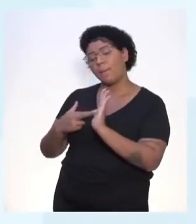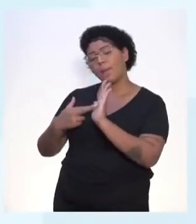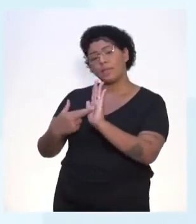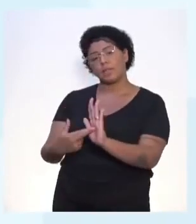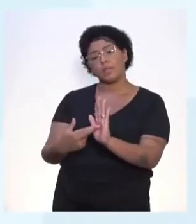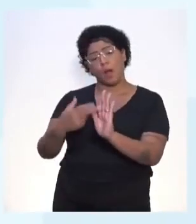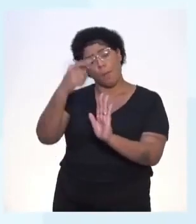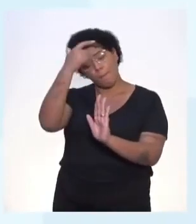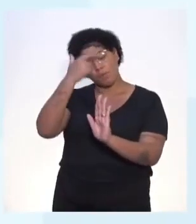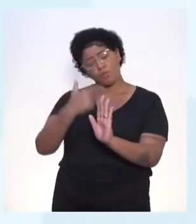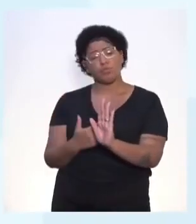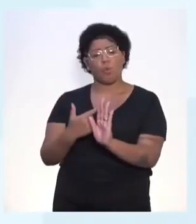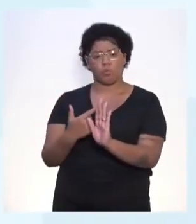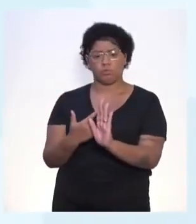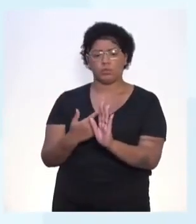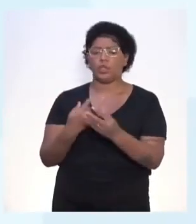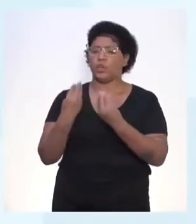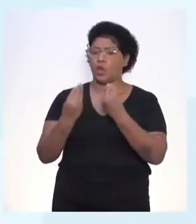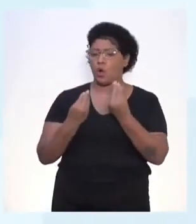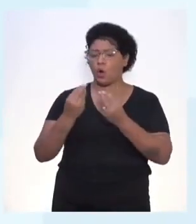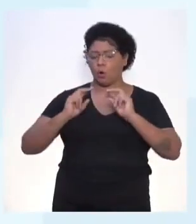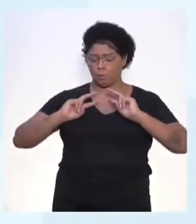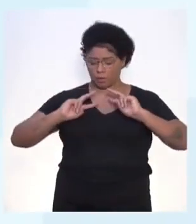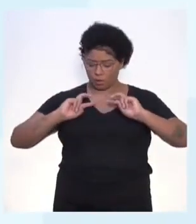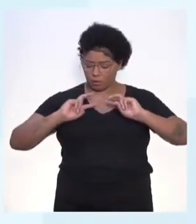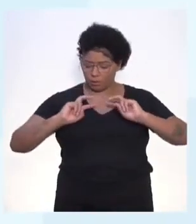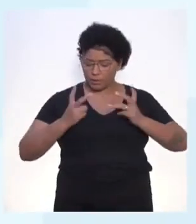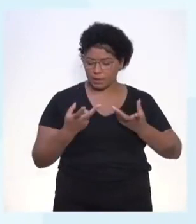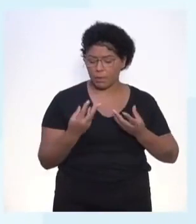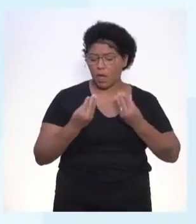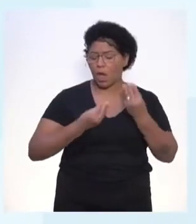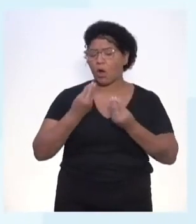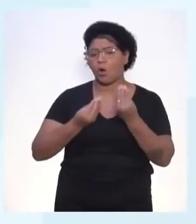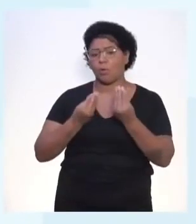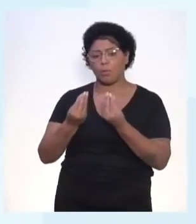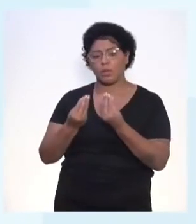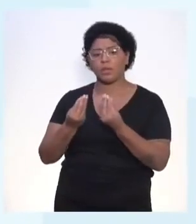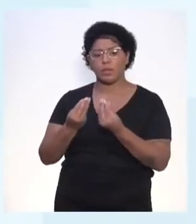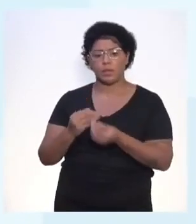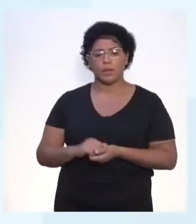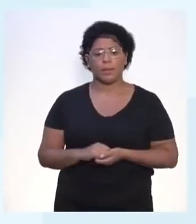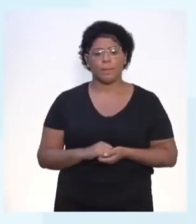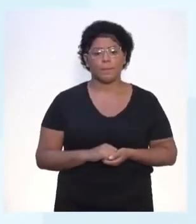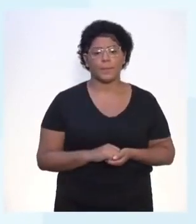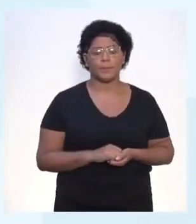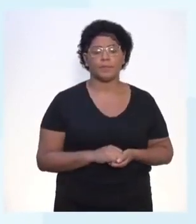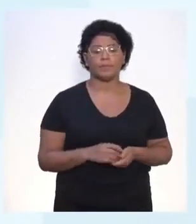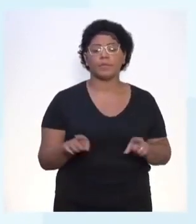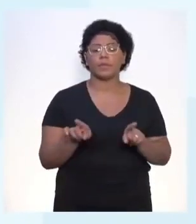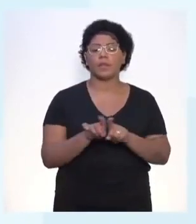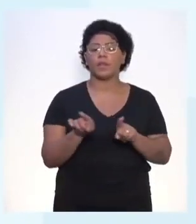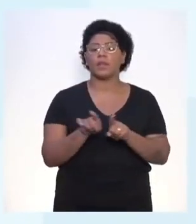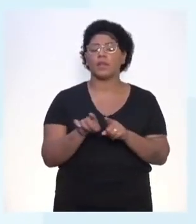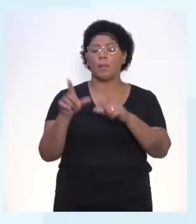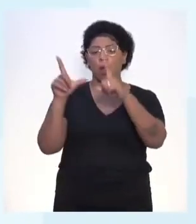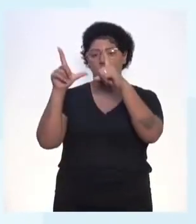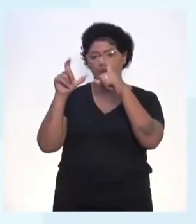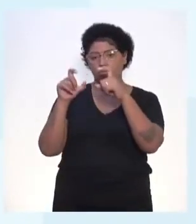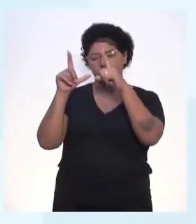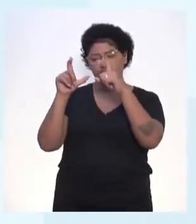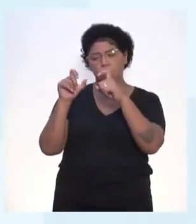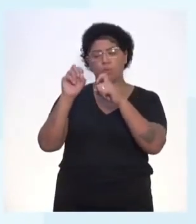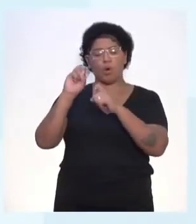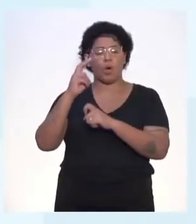apresentar sinteticamente suas características e habilidades pessoais e profissionais. E o autorretrato, que é a imagem feita de si mesmo por meio de